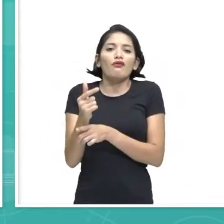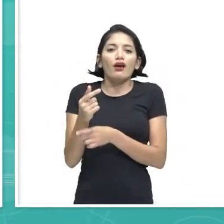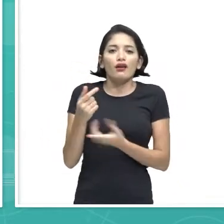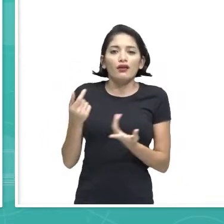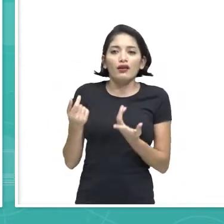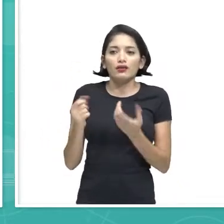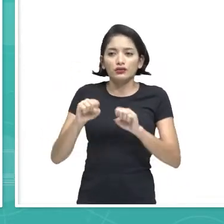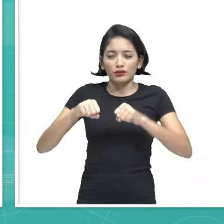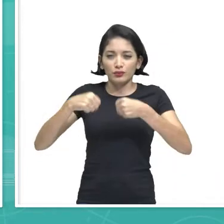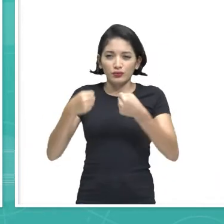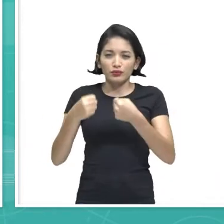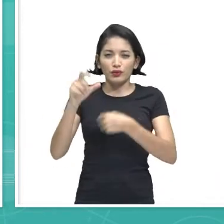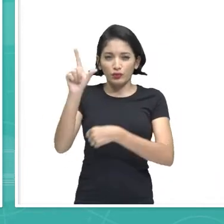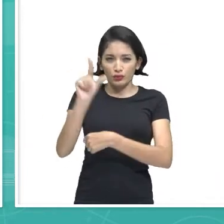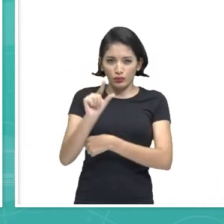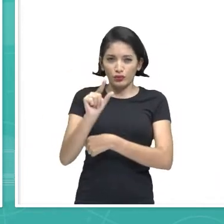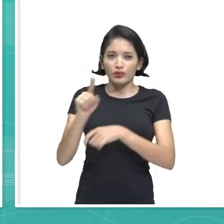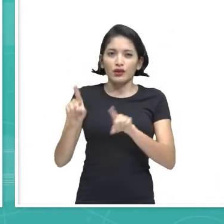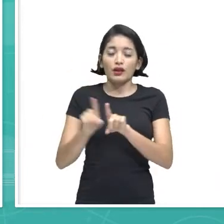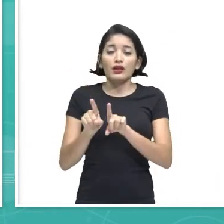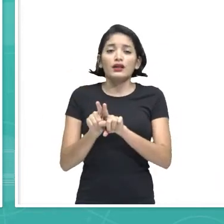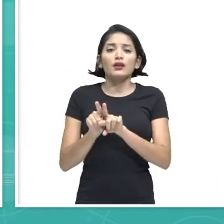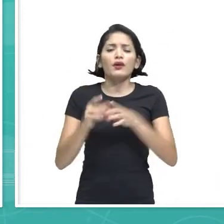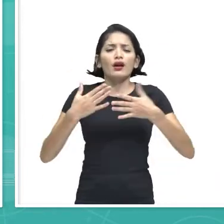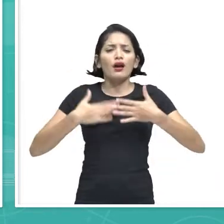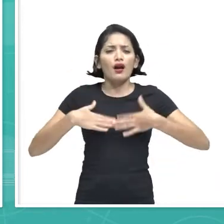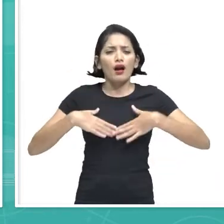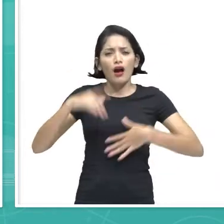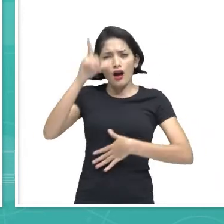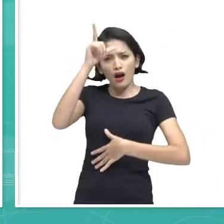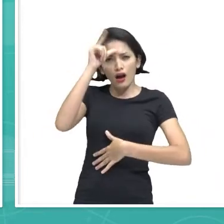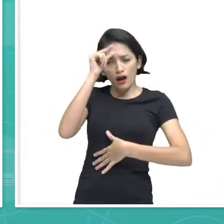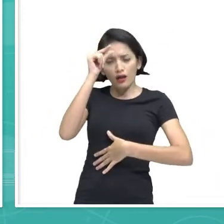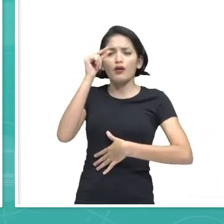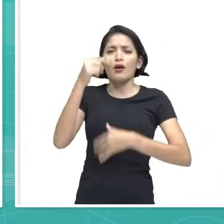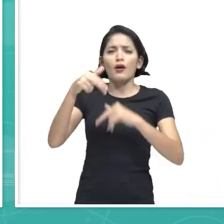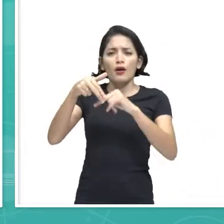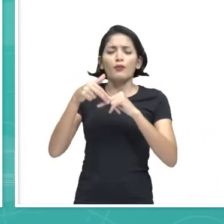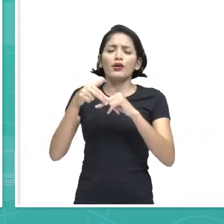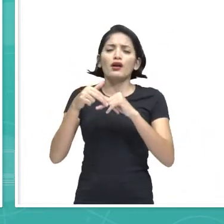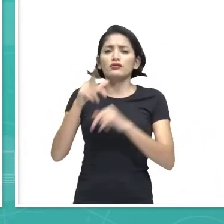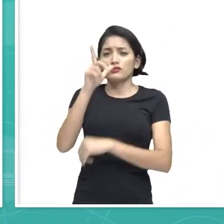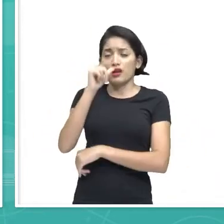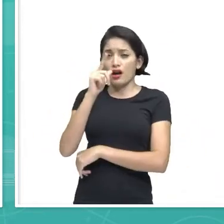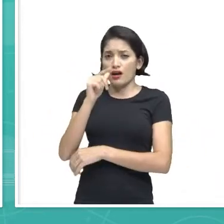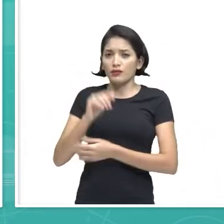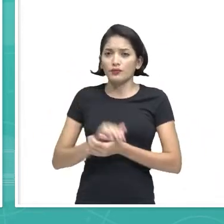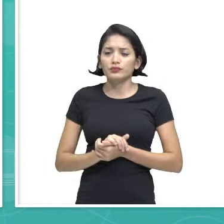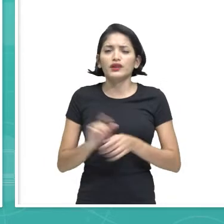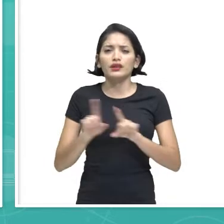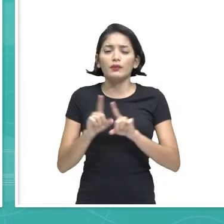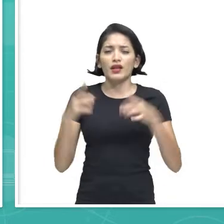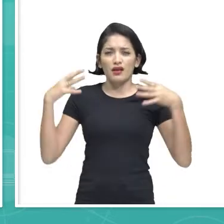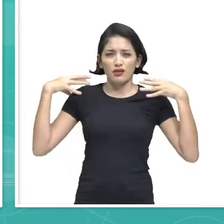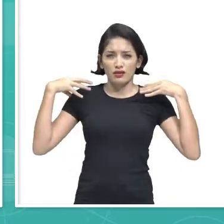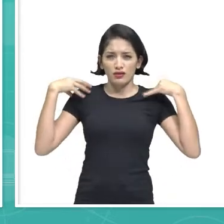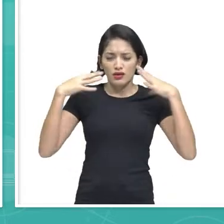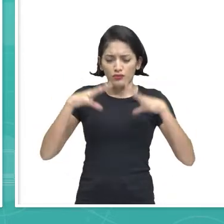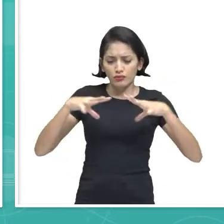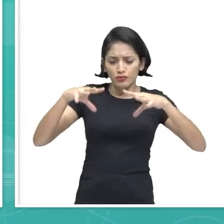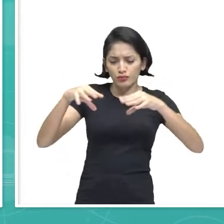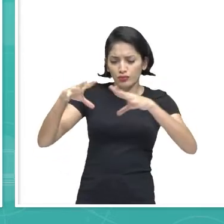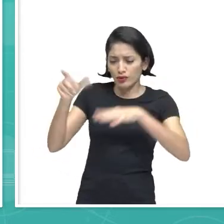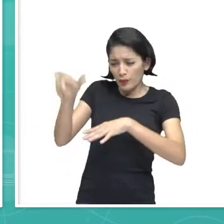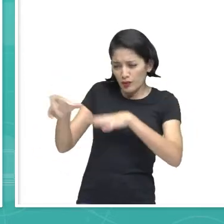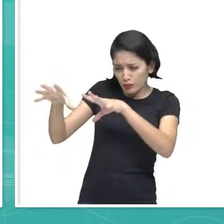de conforto causado pela água e o efeito massageador. Então, quando a gente faz uma atividade dentro da água, ou seja, uma